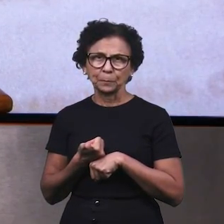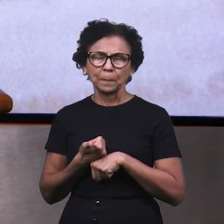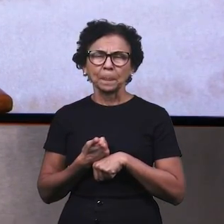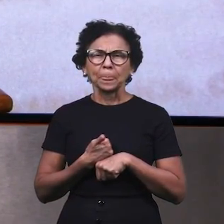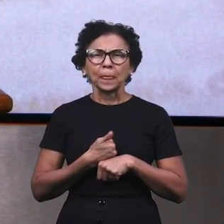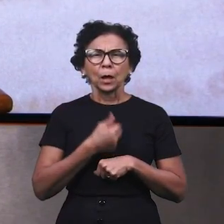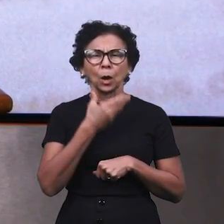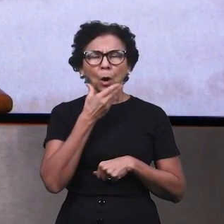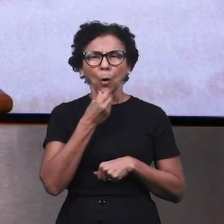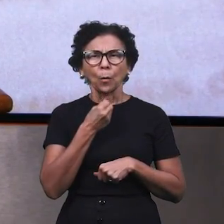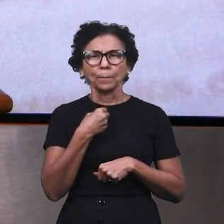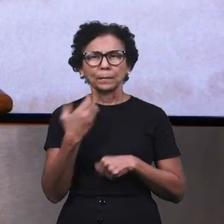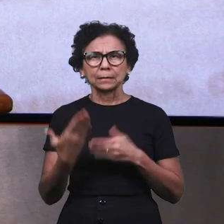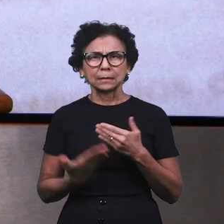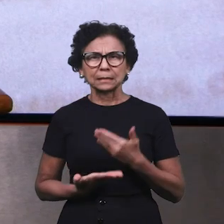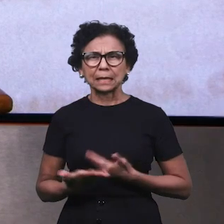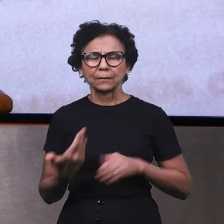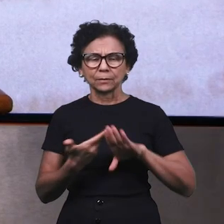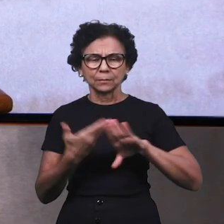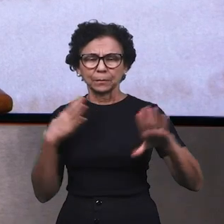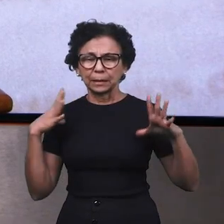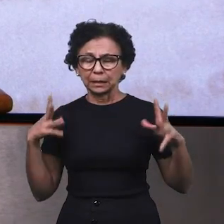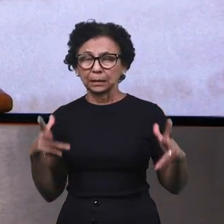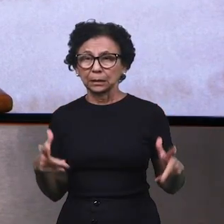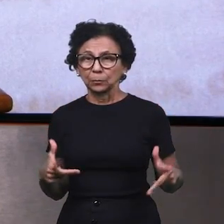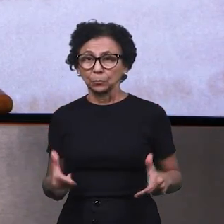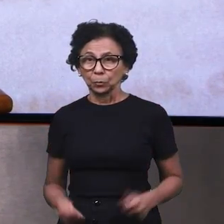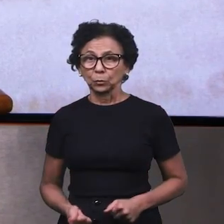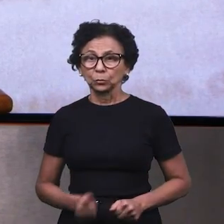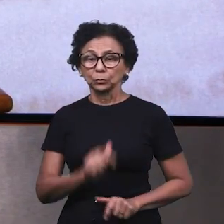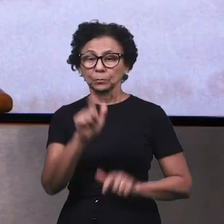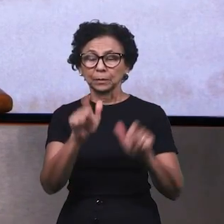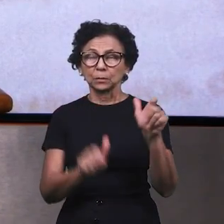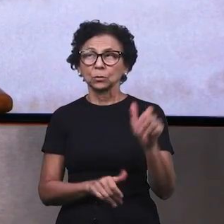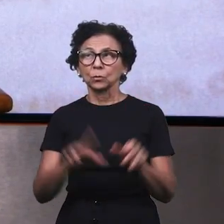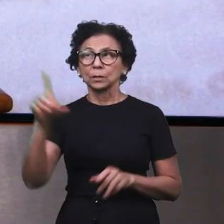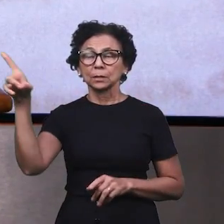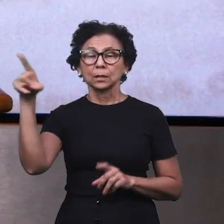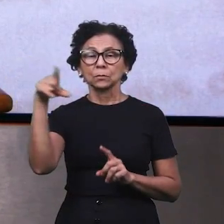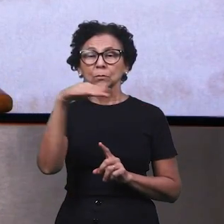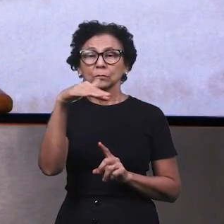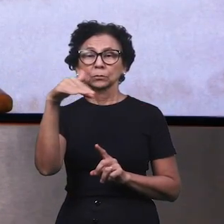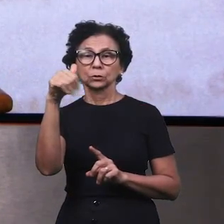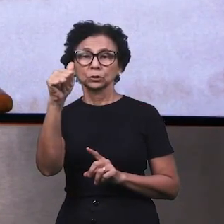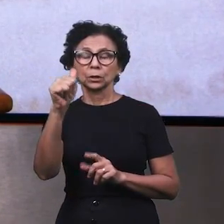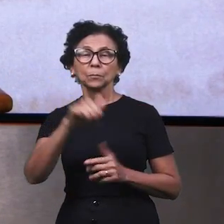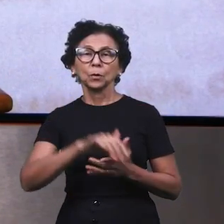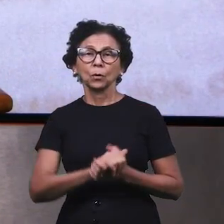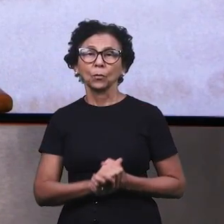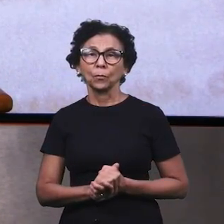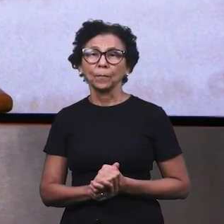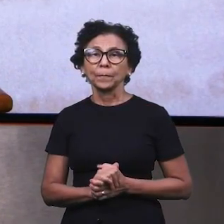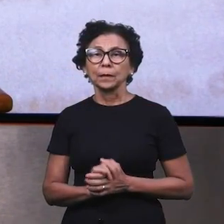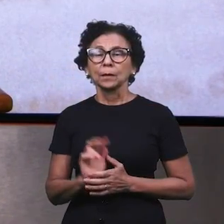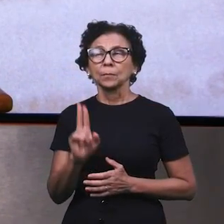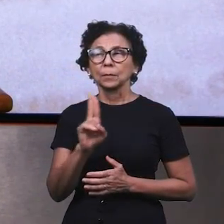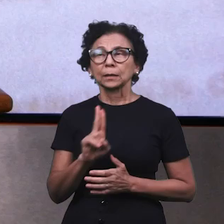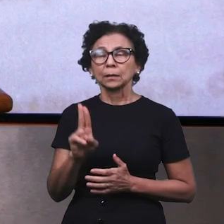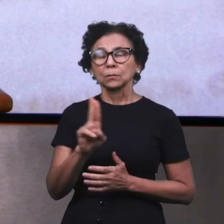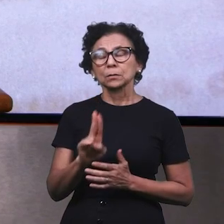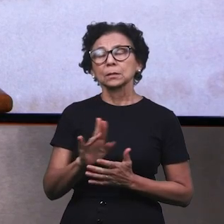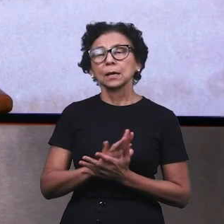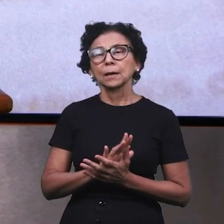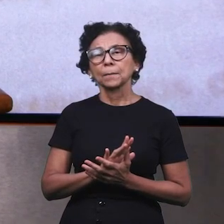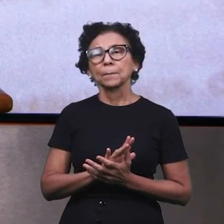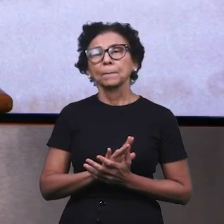escritores sagrados, Deus os levou a usar vários recursos sintáticos, de modo a